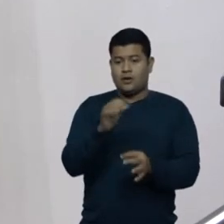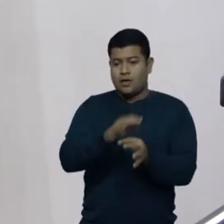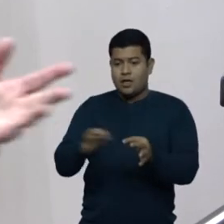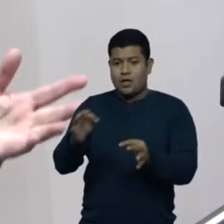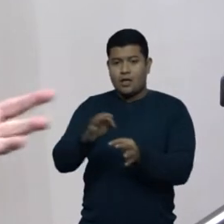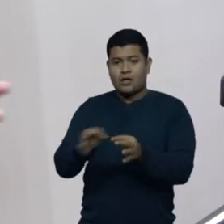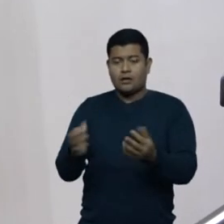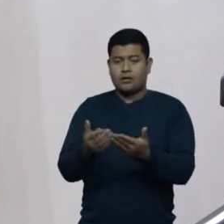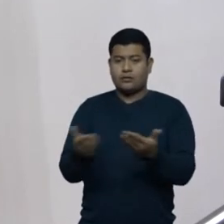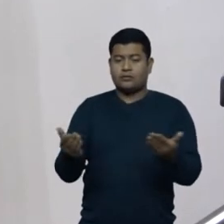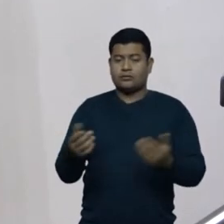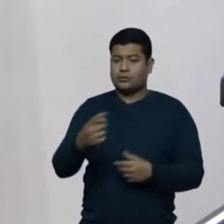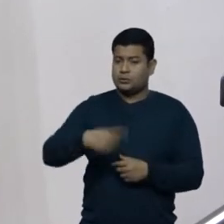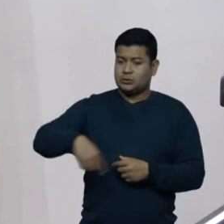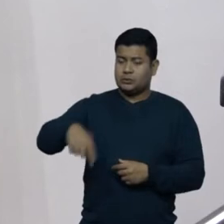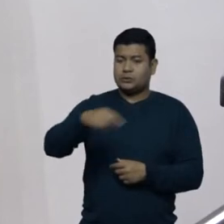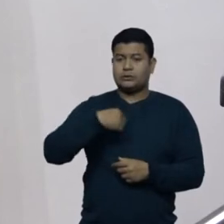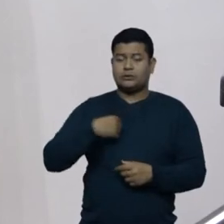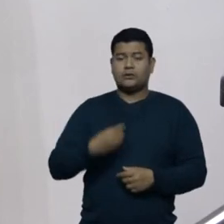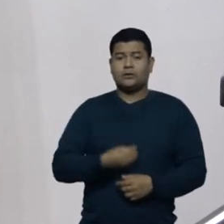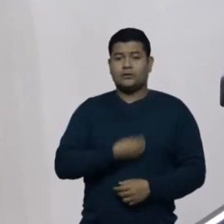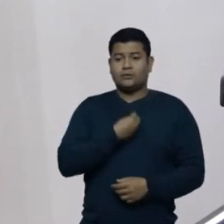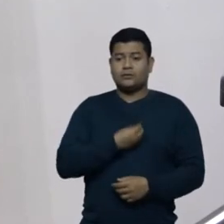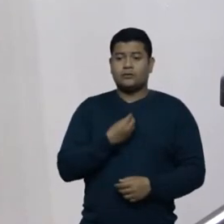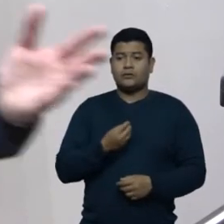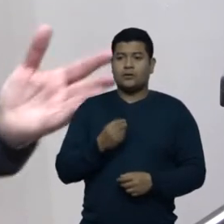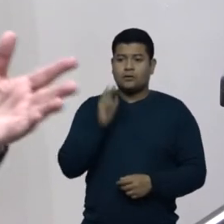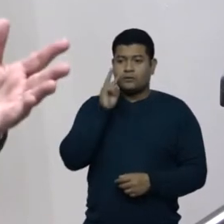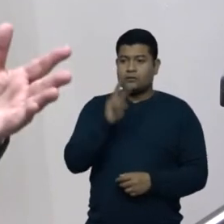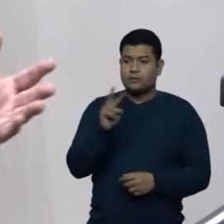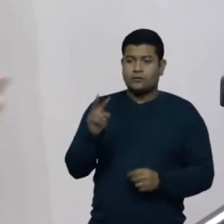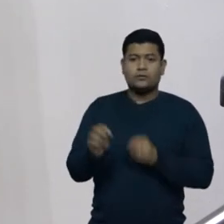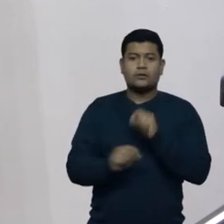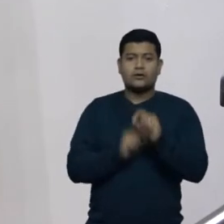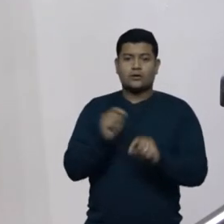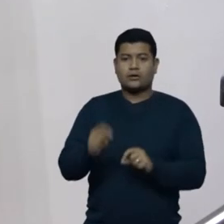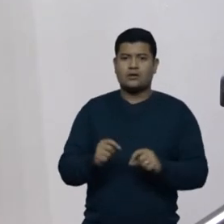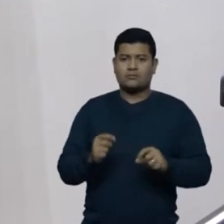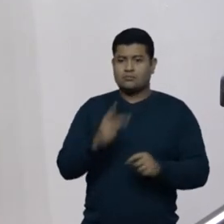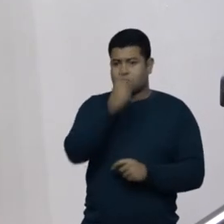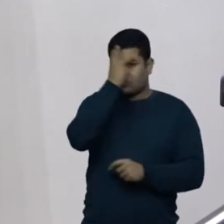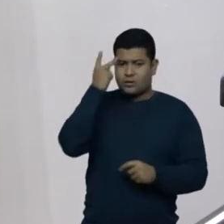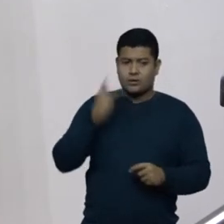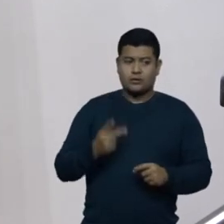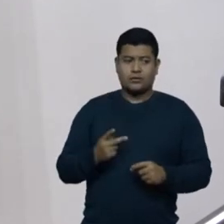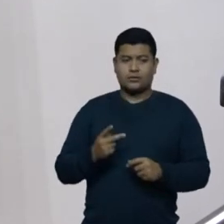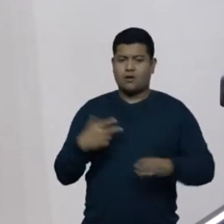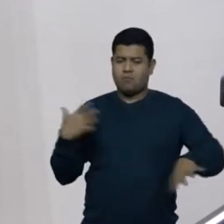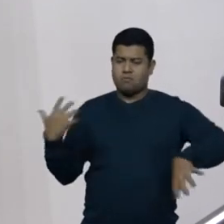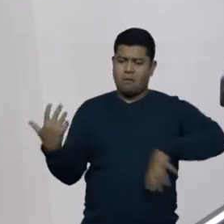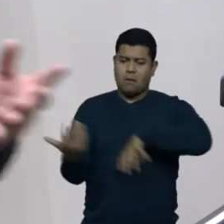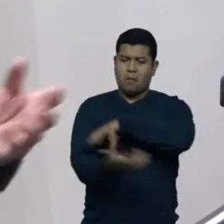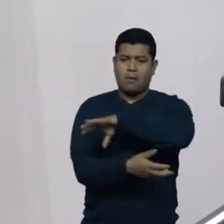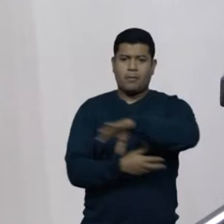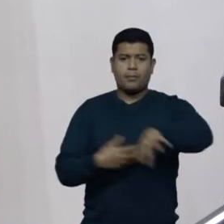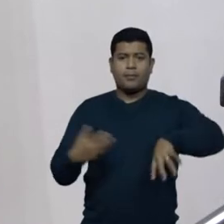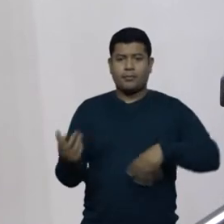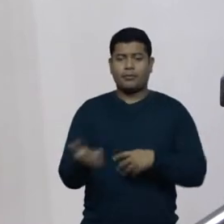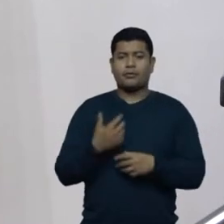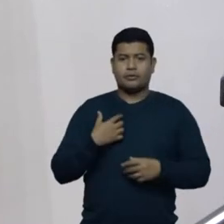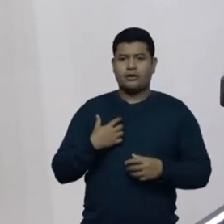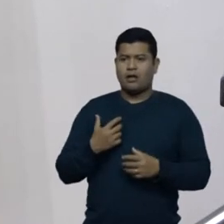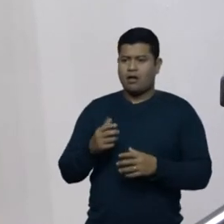nós vivemos aí balbúrdia, pessoas de bem, pegando